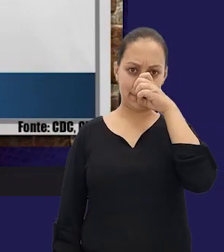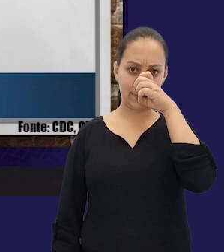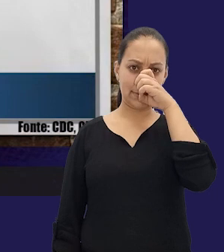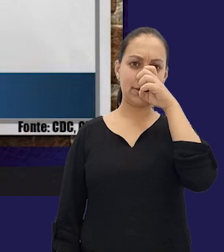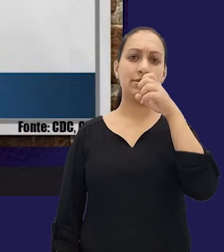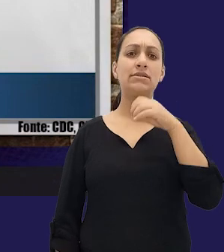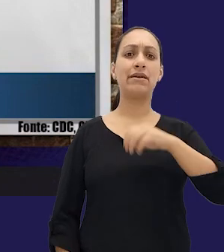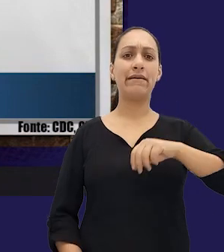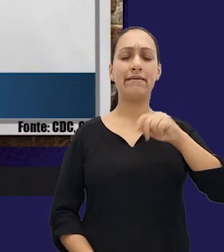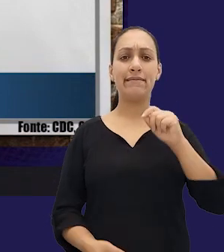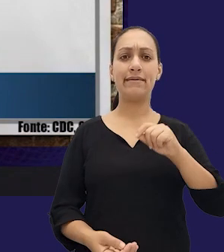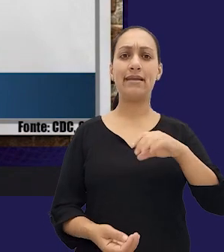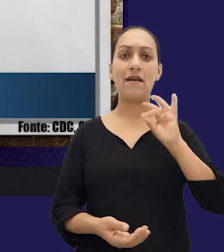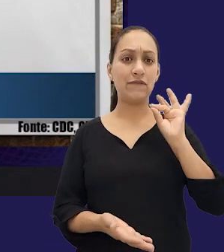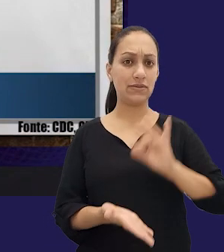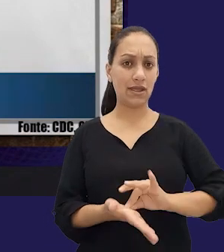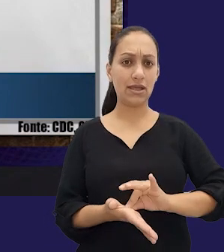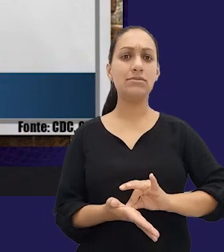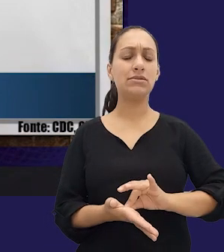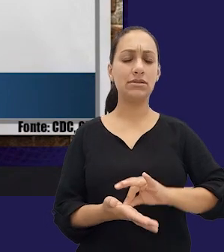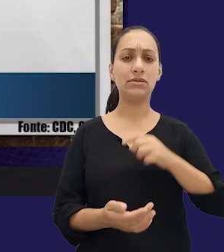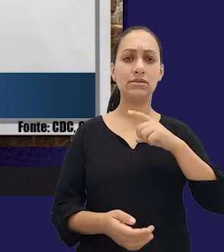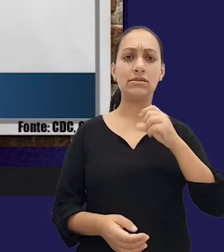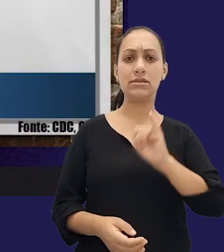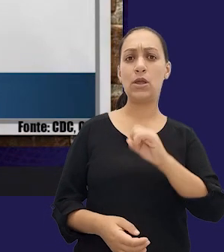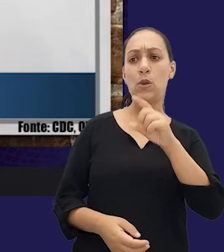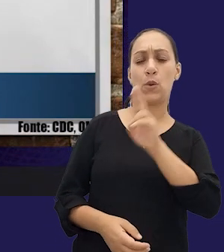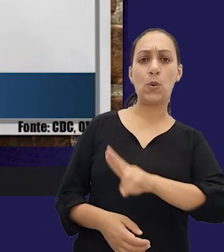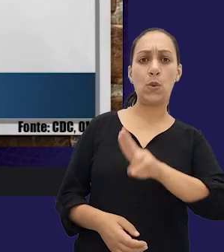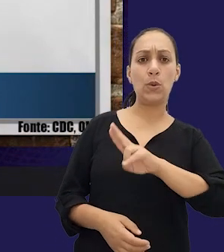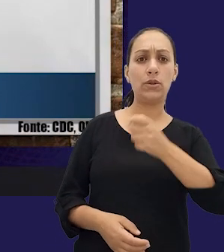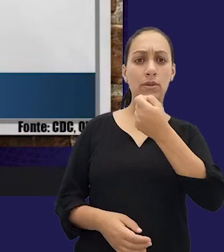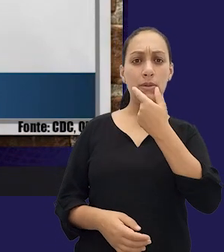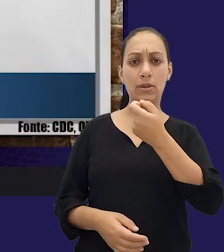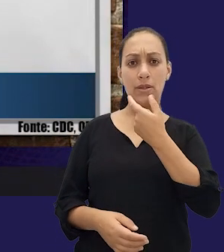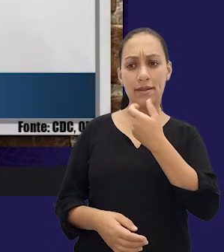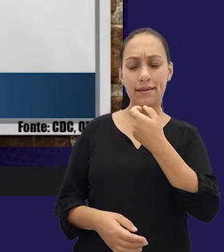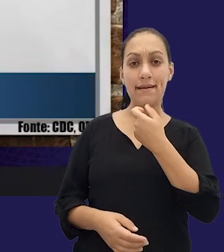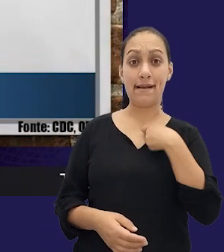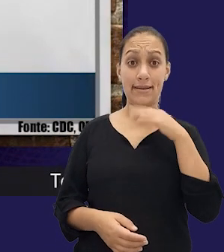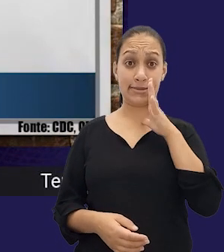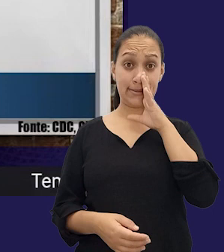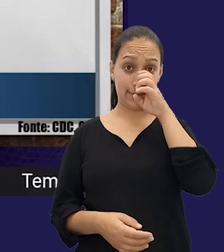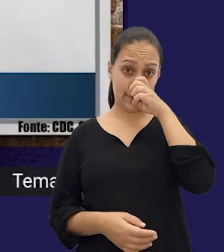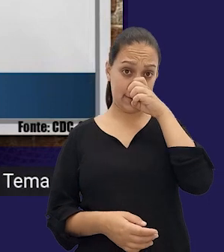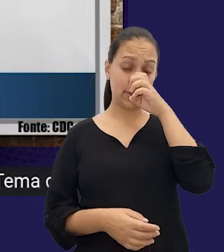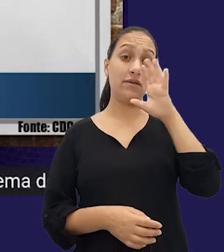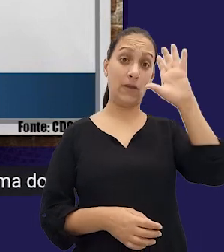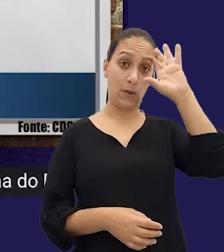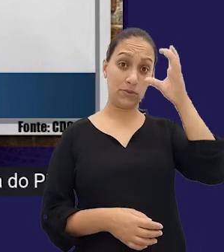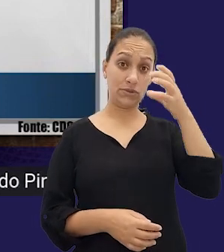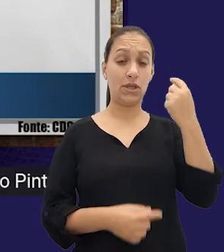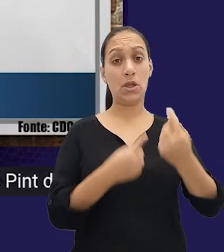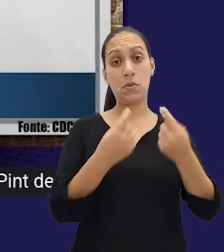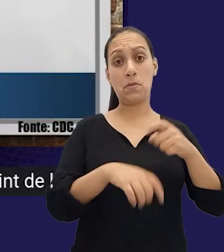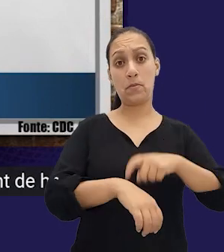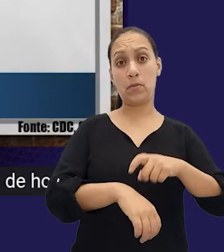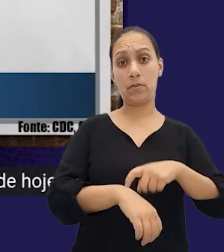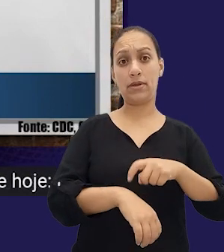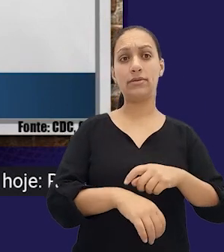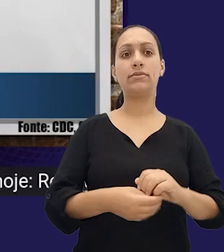de que se usa um antimicrobiano e que a resistência, evidentemente, vai surgir em algum momento,